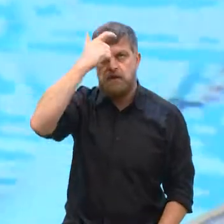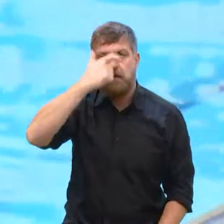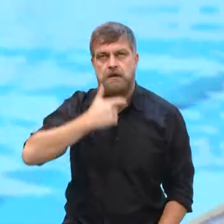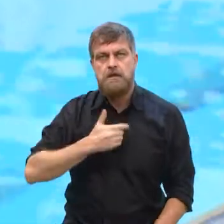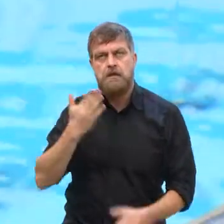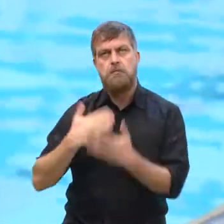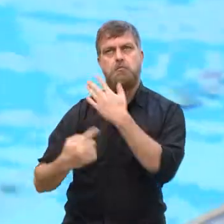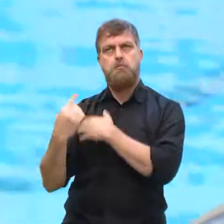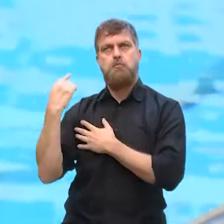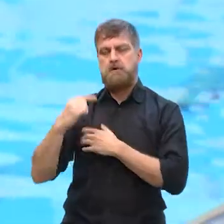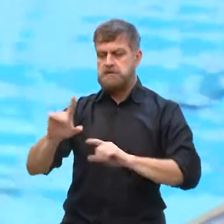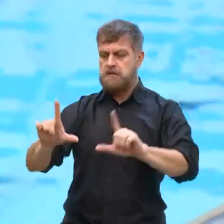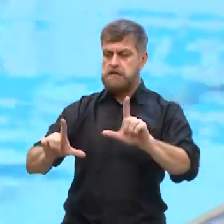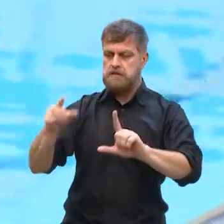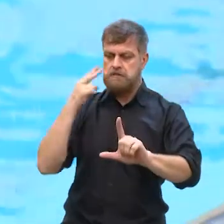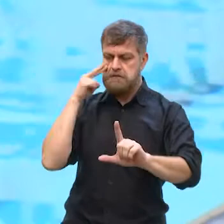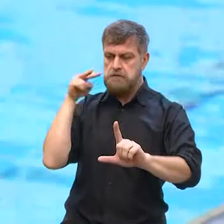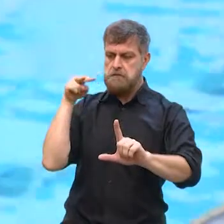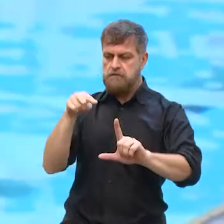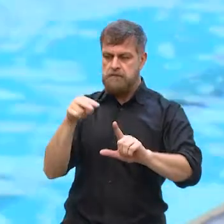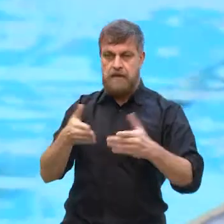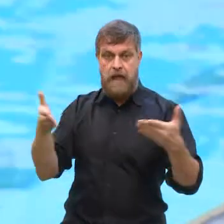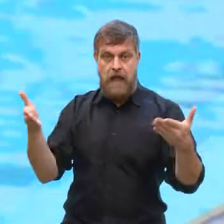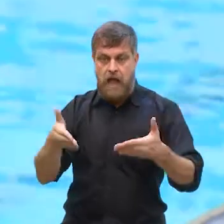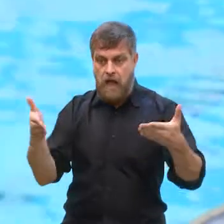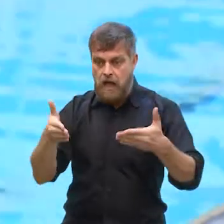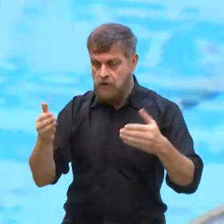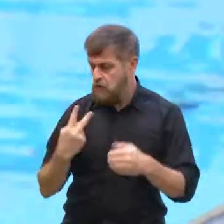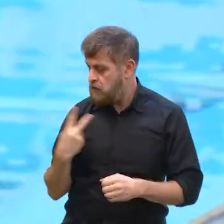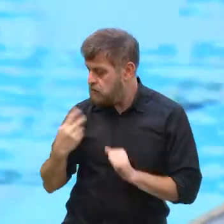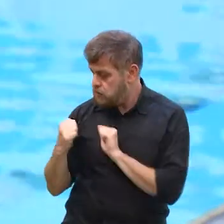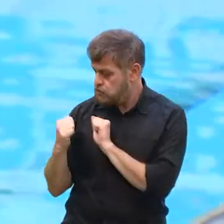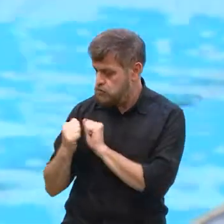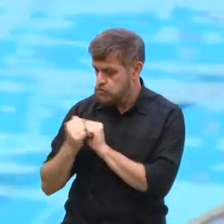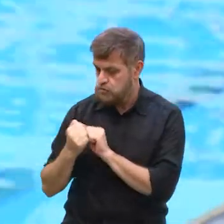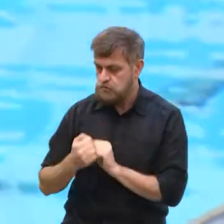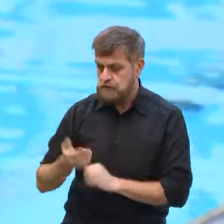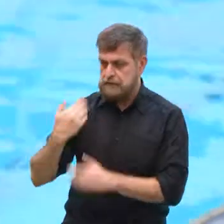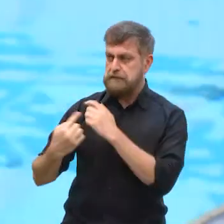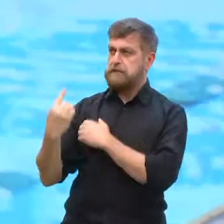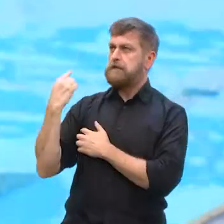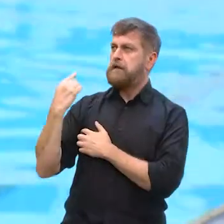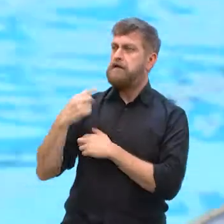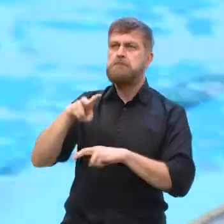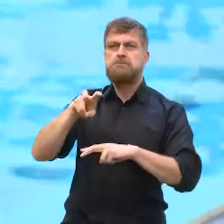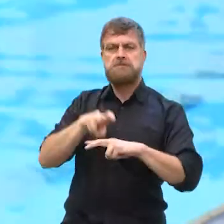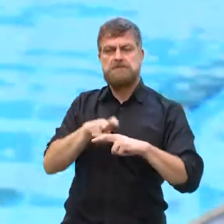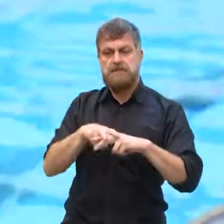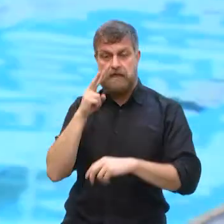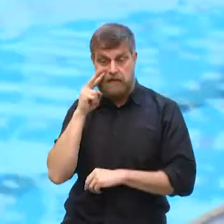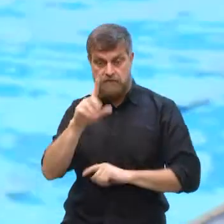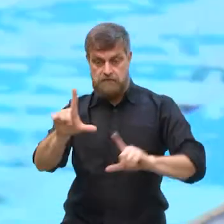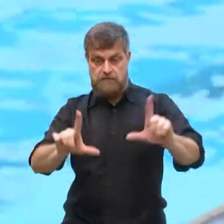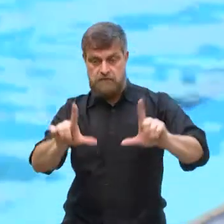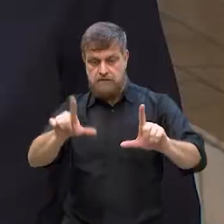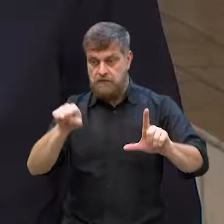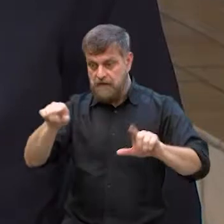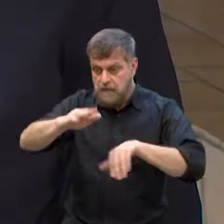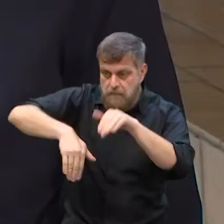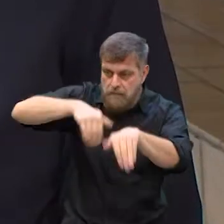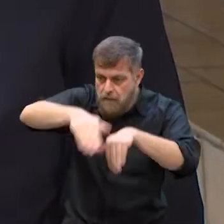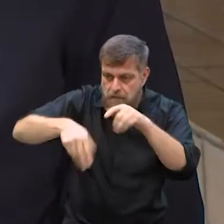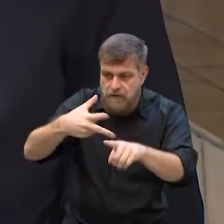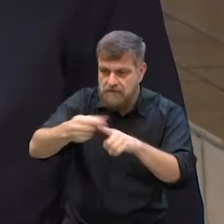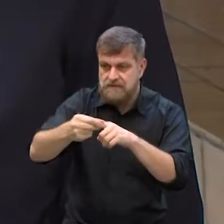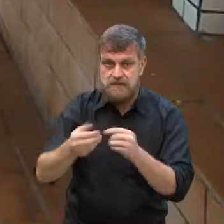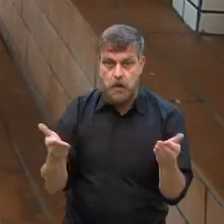estava num momento como esse, há 4 anos atrás, eu estava sentado no meu sofá assistindo e vendo o Clodoaldo ganhar. Hoje eu estou